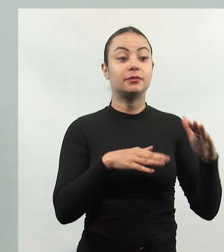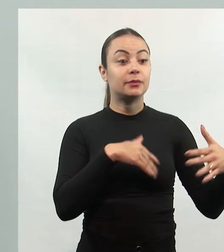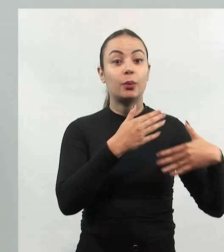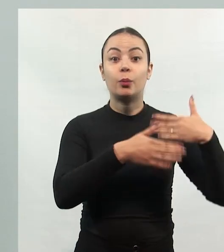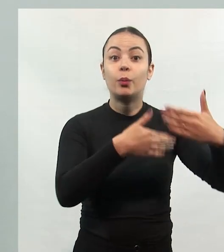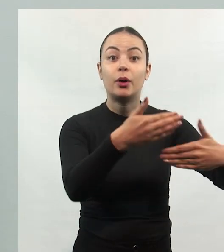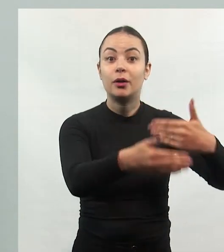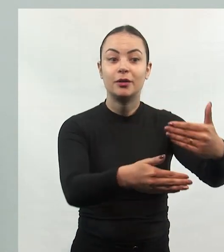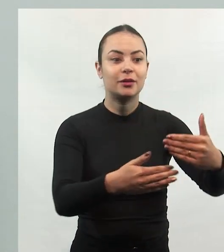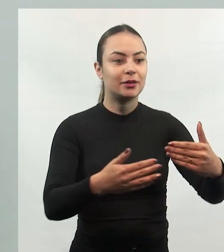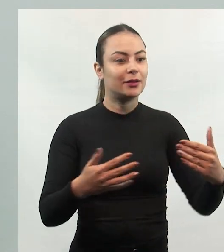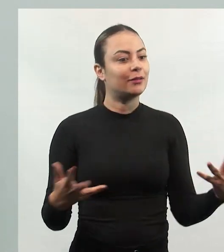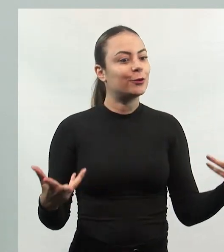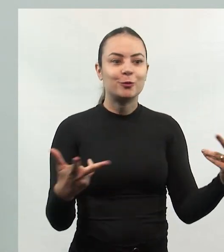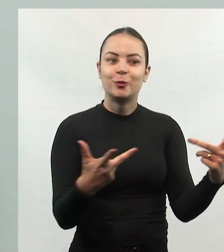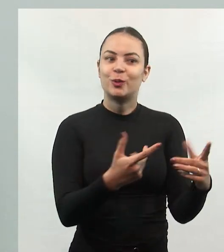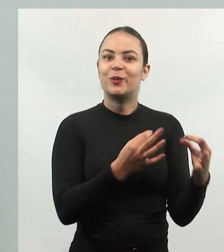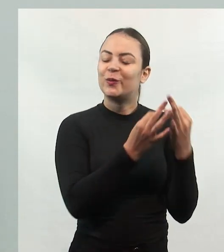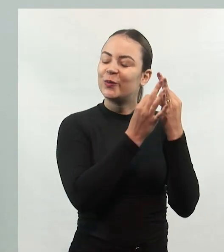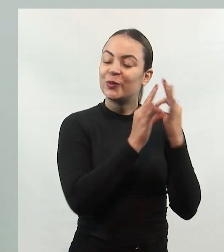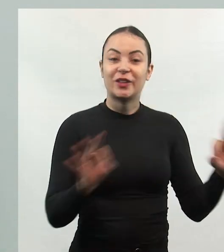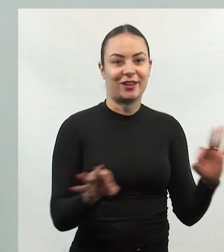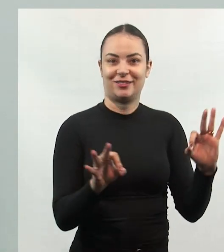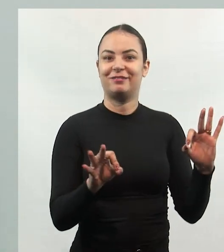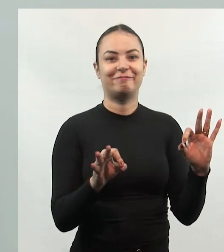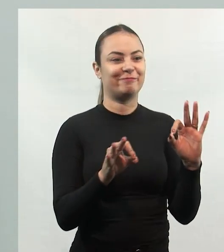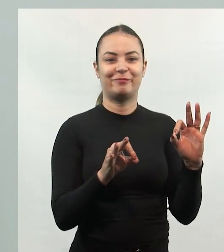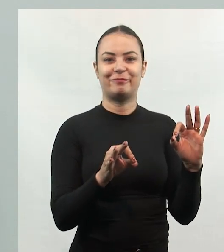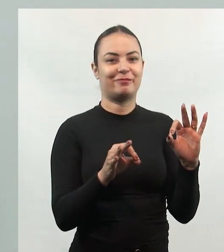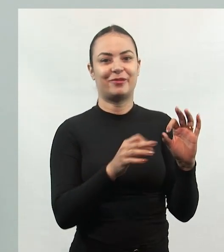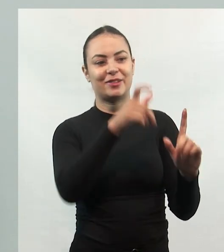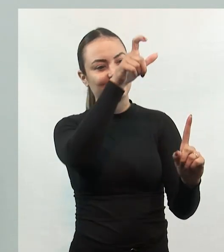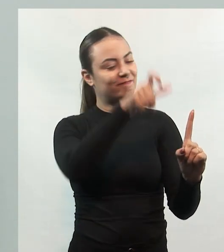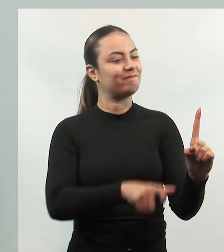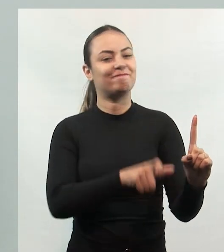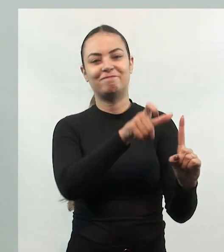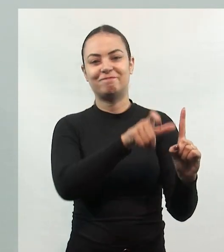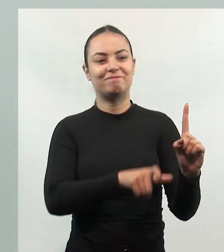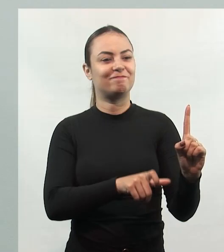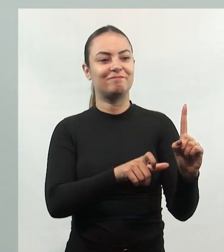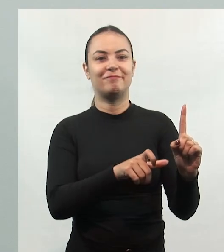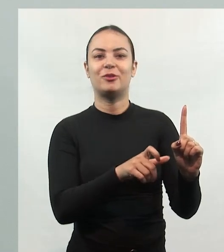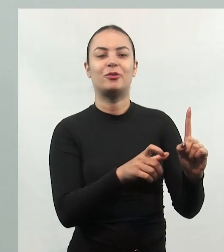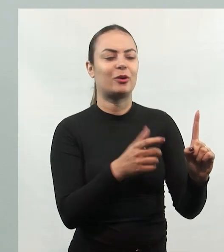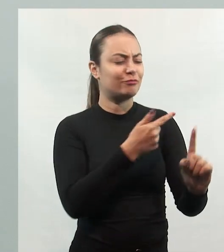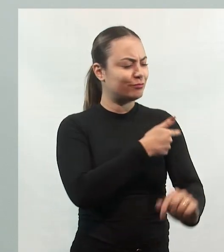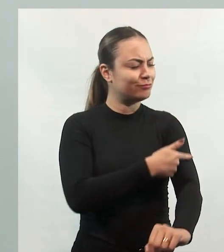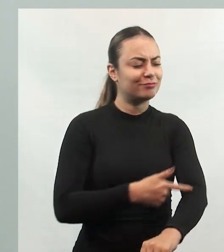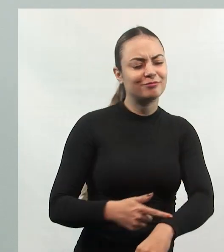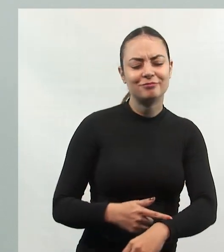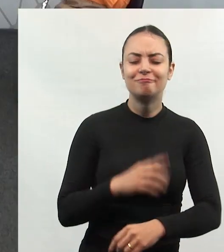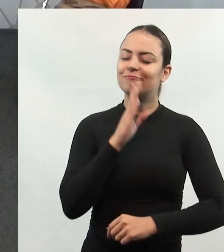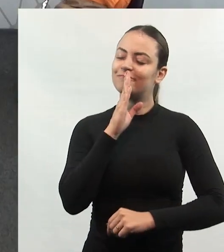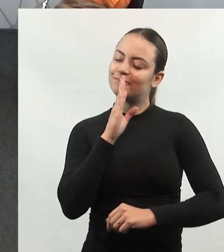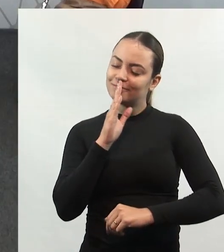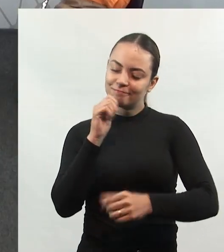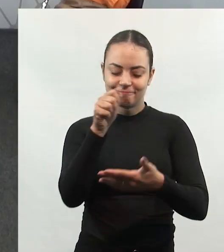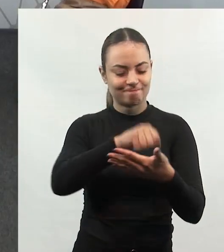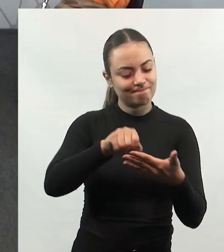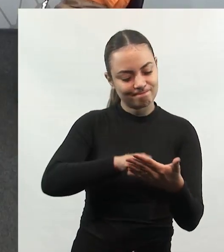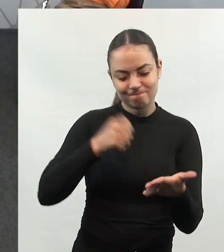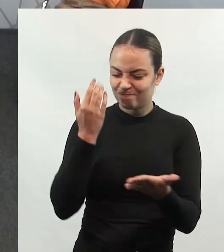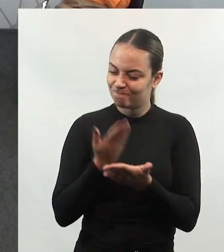aluno, o nome dele vem aqui bem na minha memória, eu comecei a colocar ele para me ajudar a cuidar da